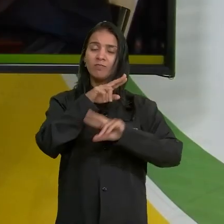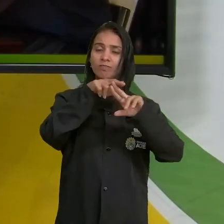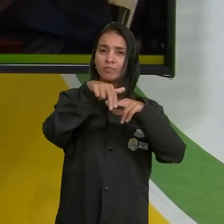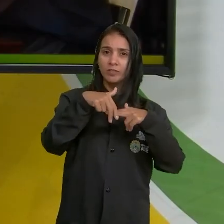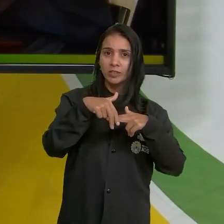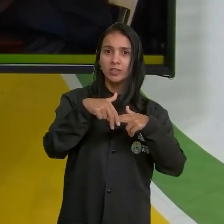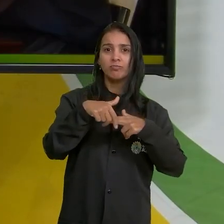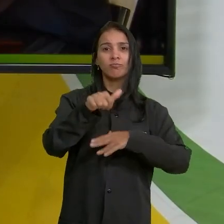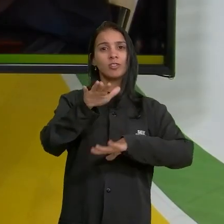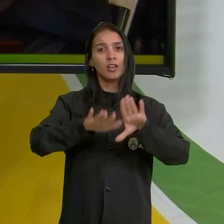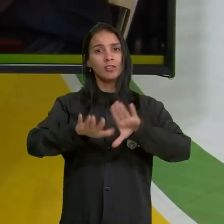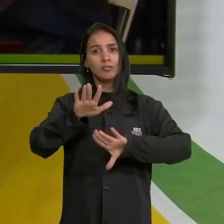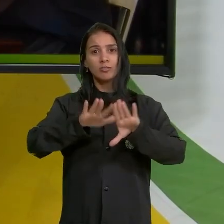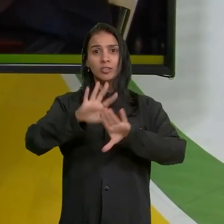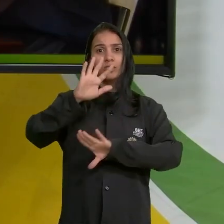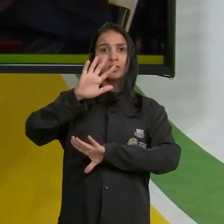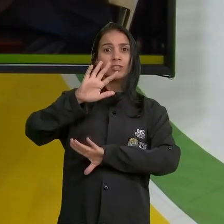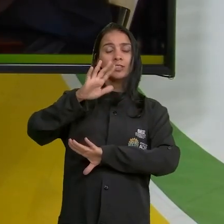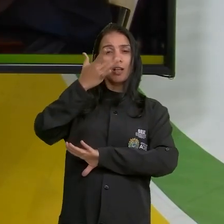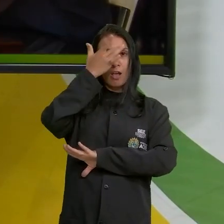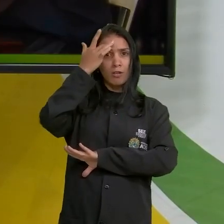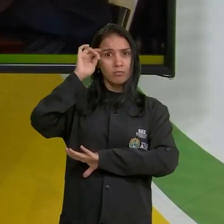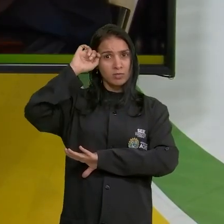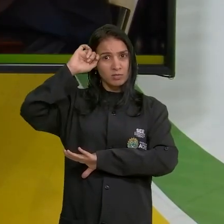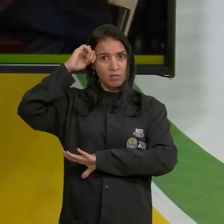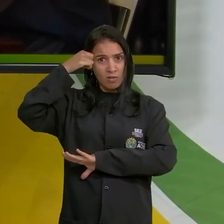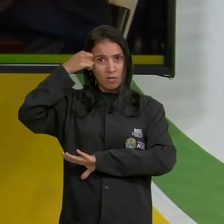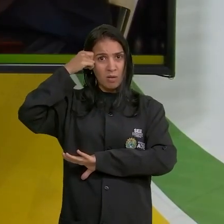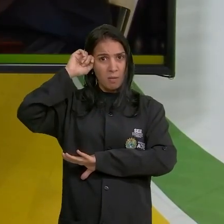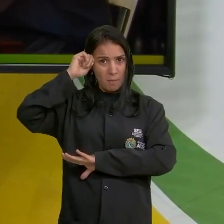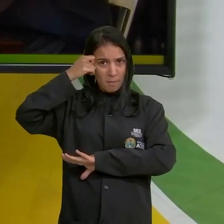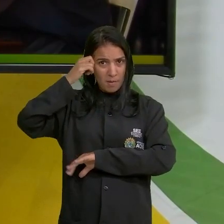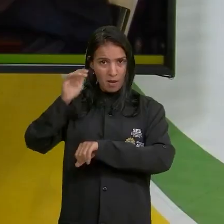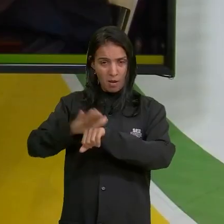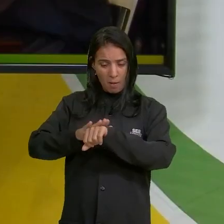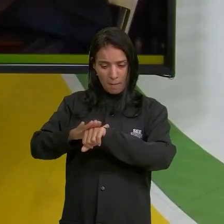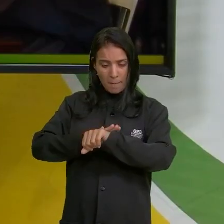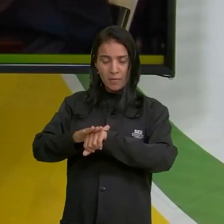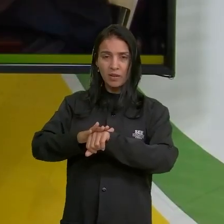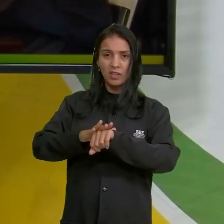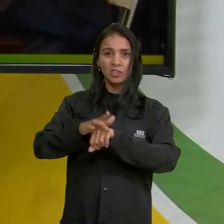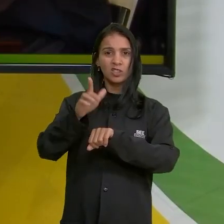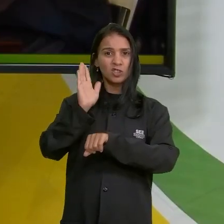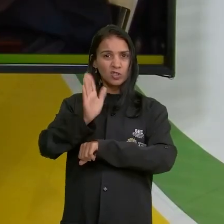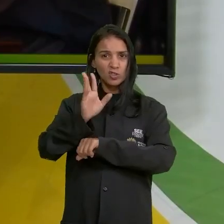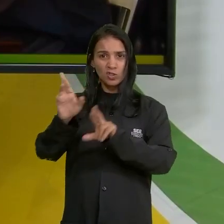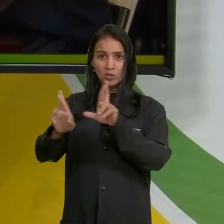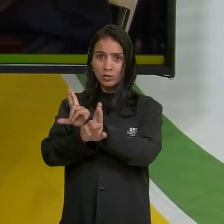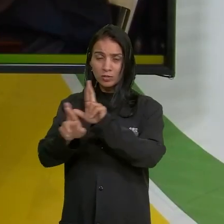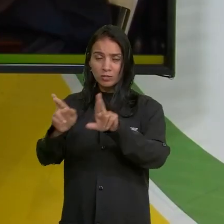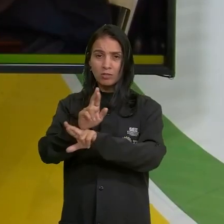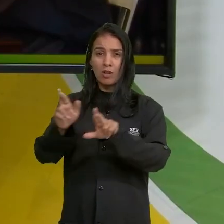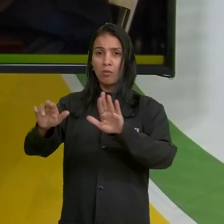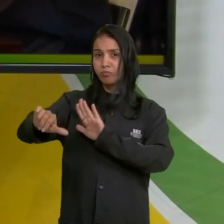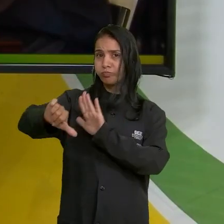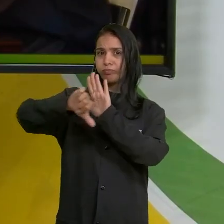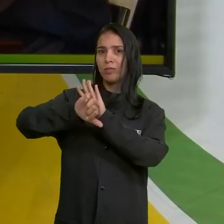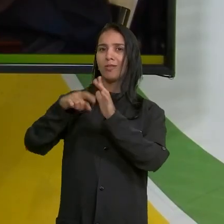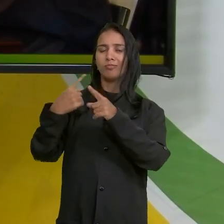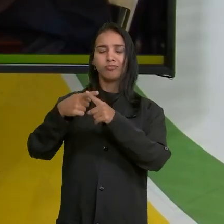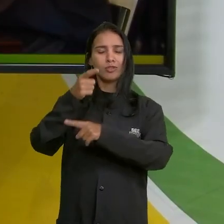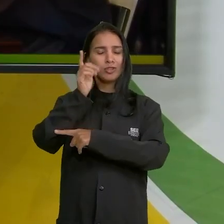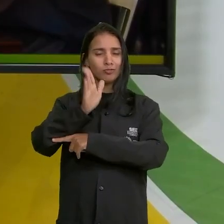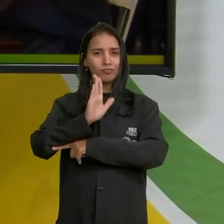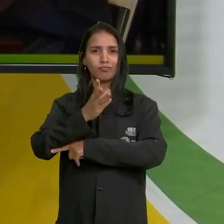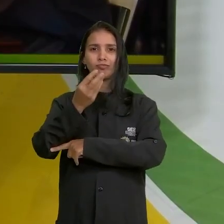pessoa negra, ela já é associada à criminalidade, porque é um preconceito existente na sociedade.